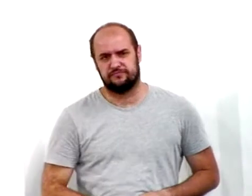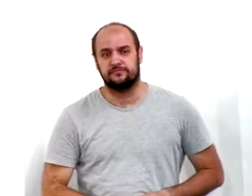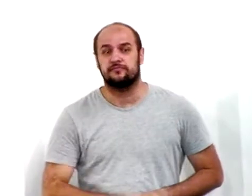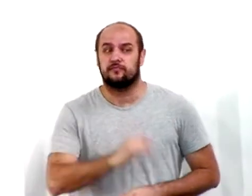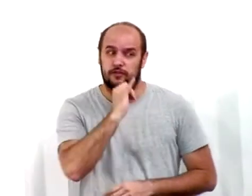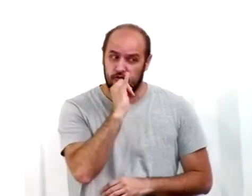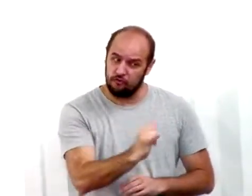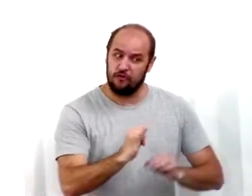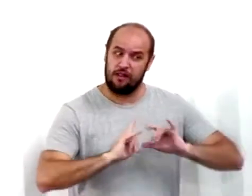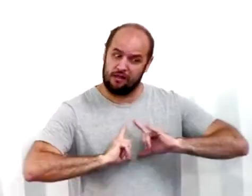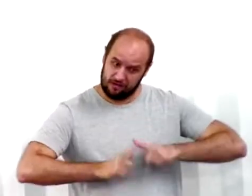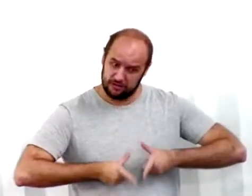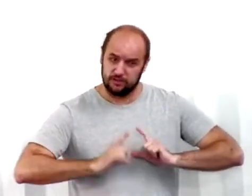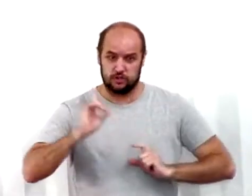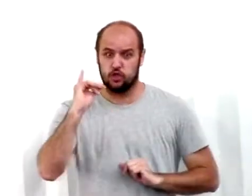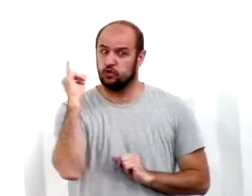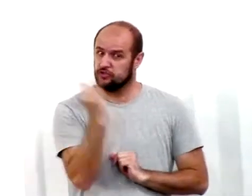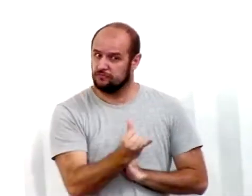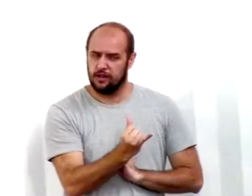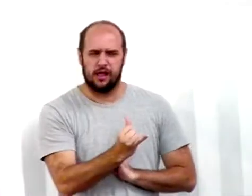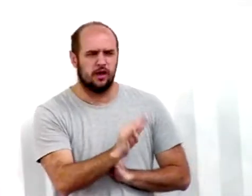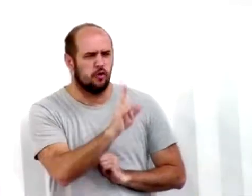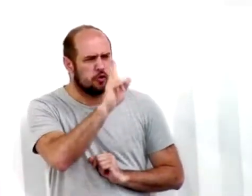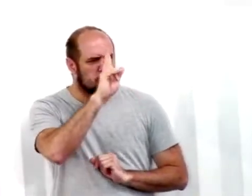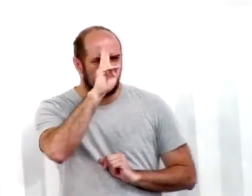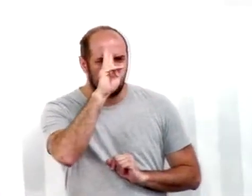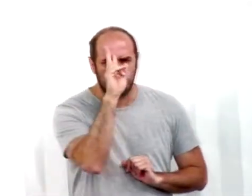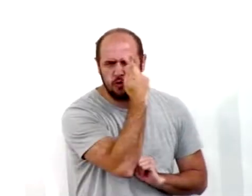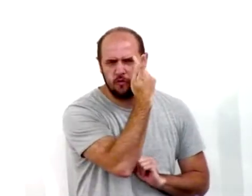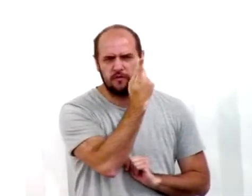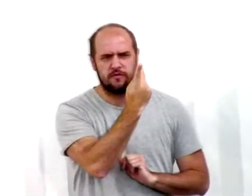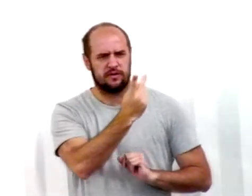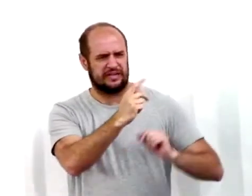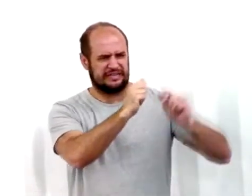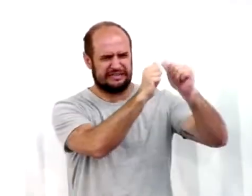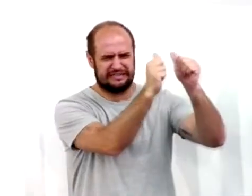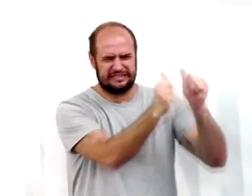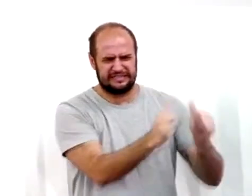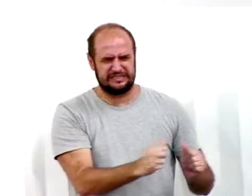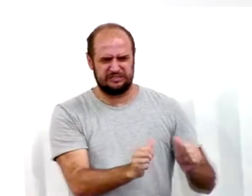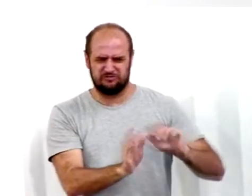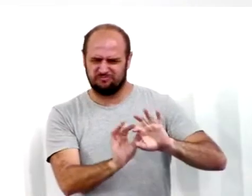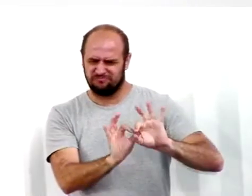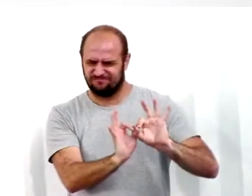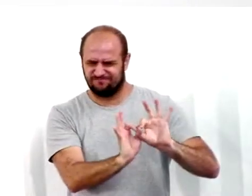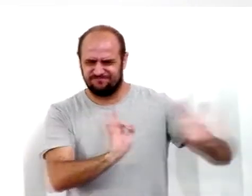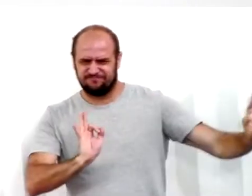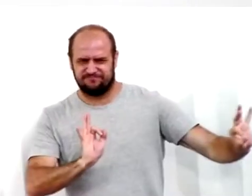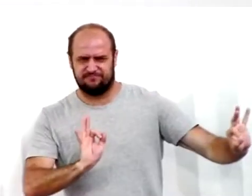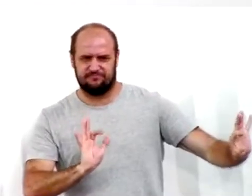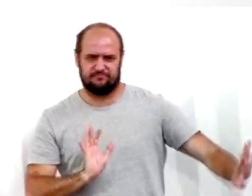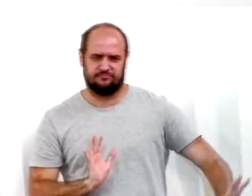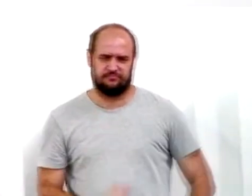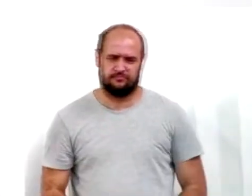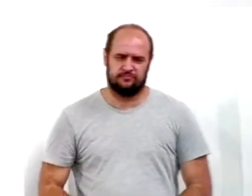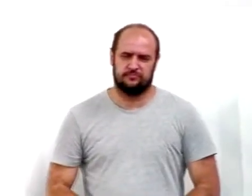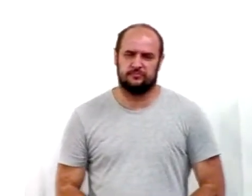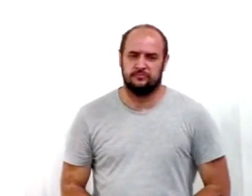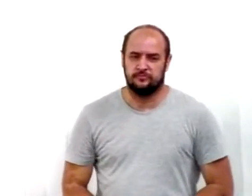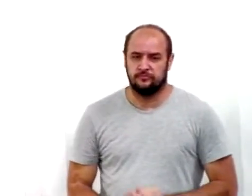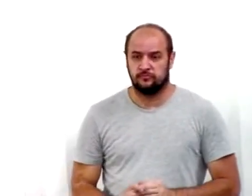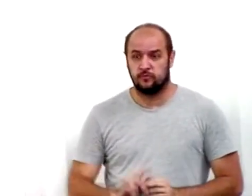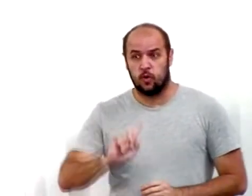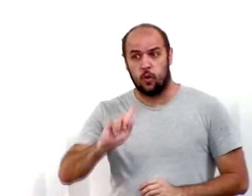Israel, assim diz o Senhor Deus, convertei-vos e apartai-vos dos vossos ídolos. O